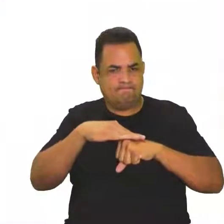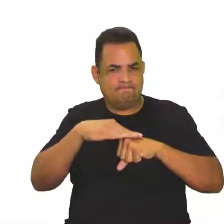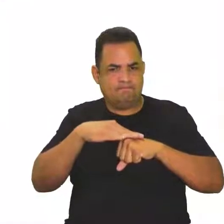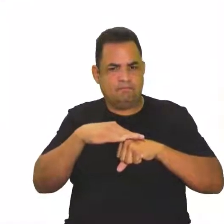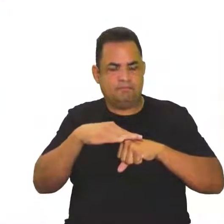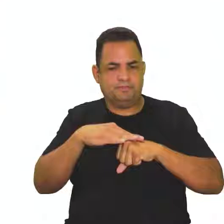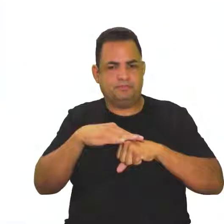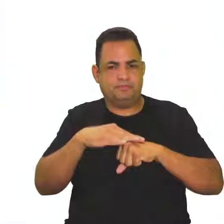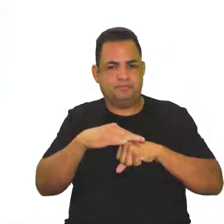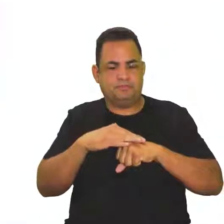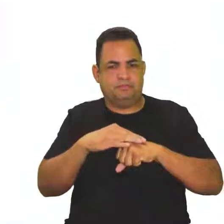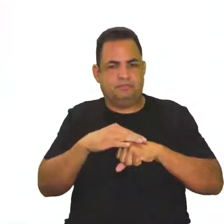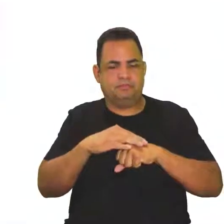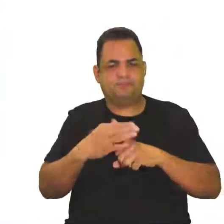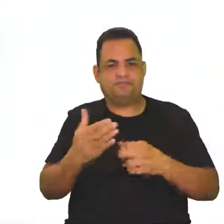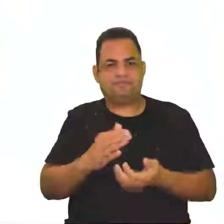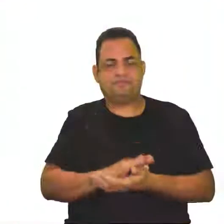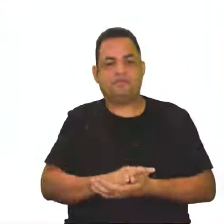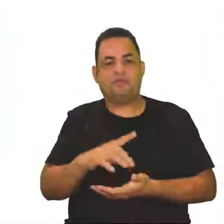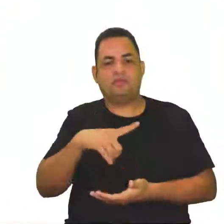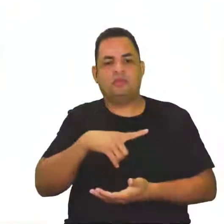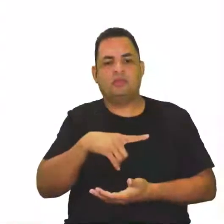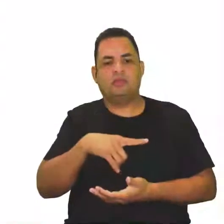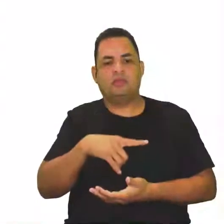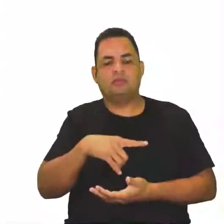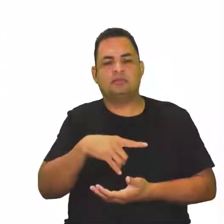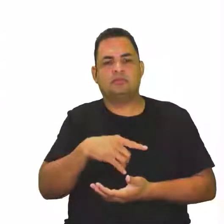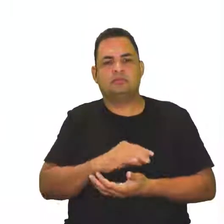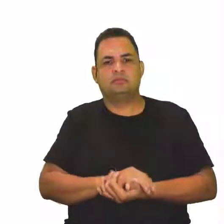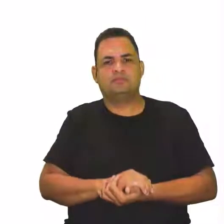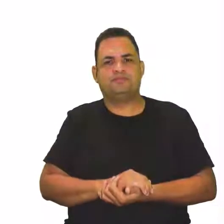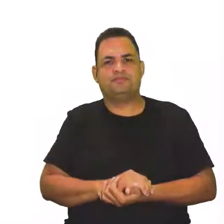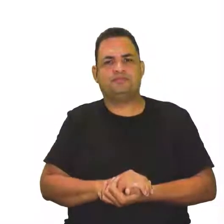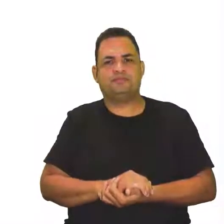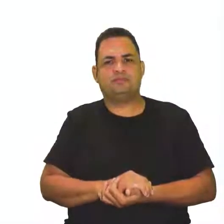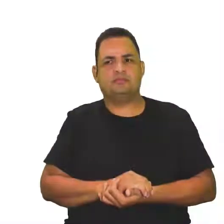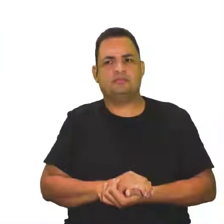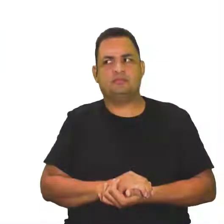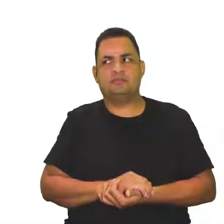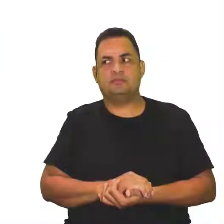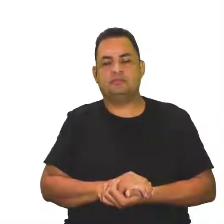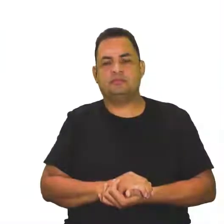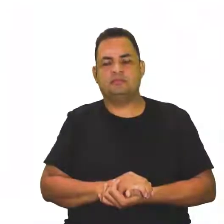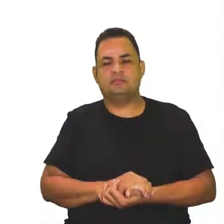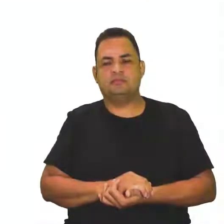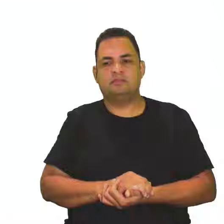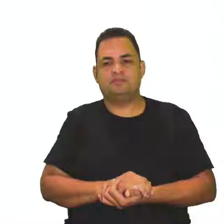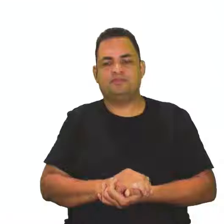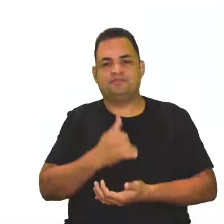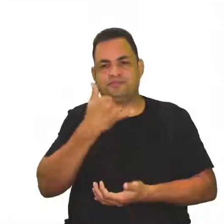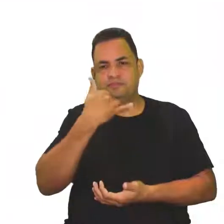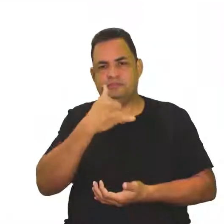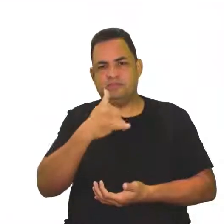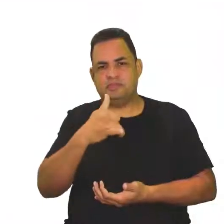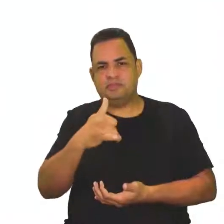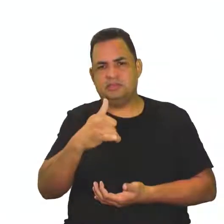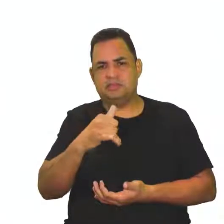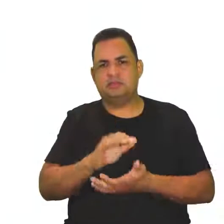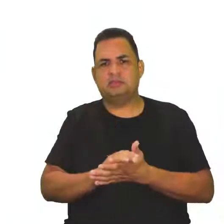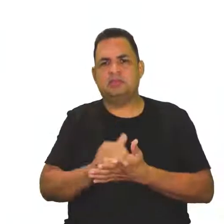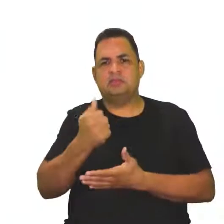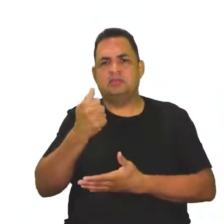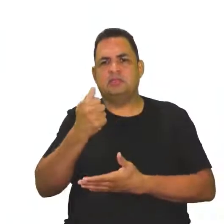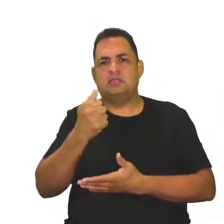a essa questão do campo elétrico. Bom, eletricidade atmosférica já é